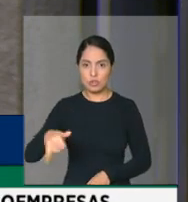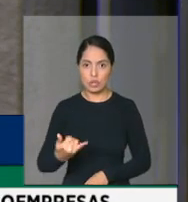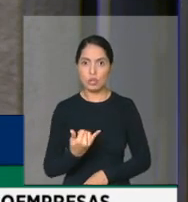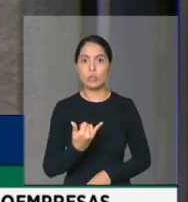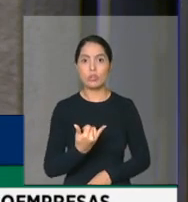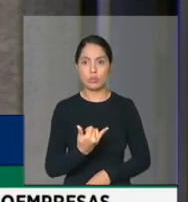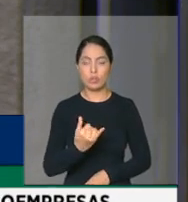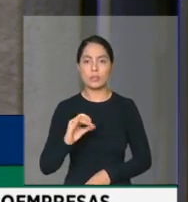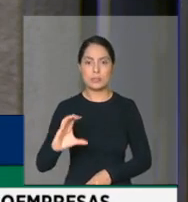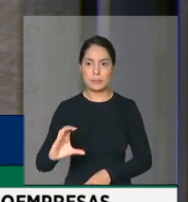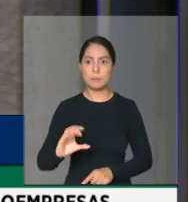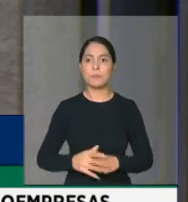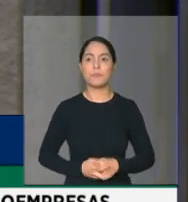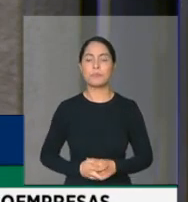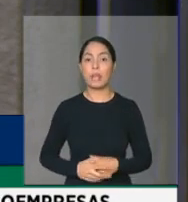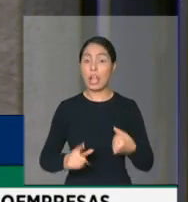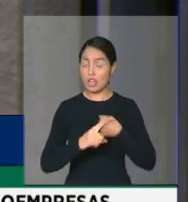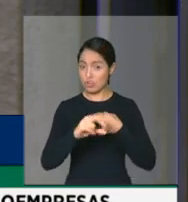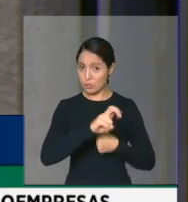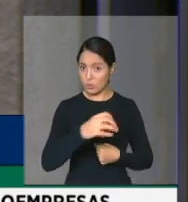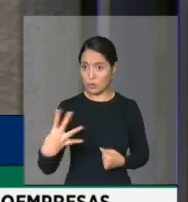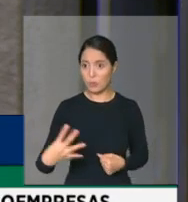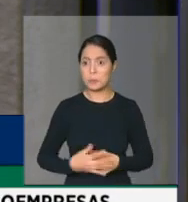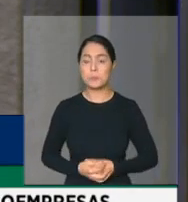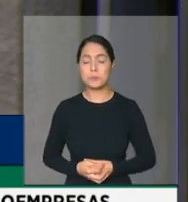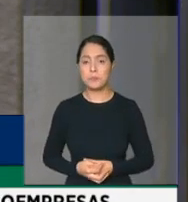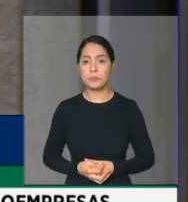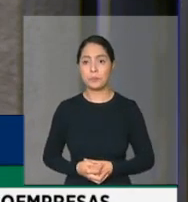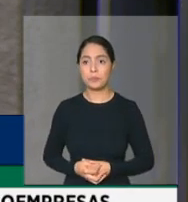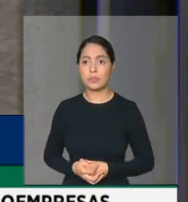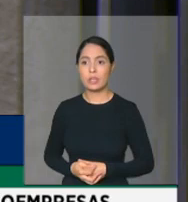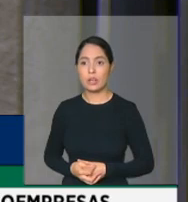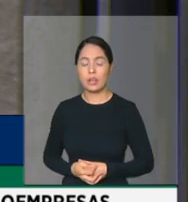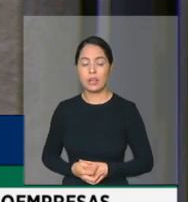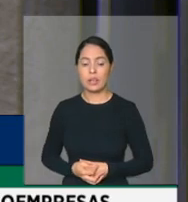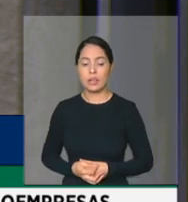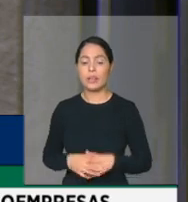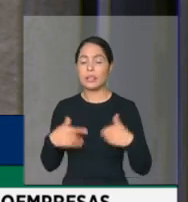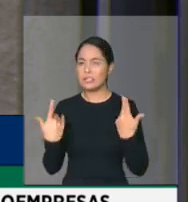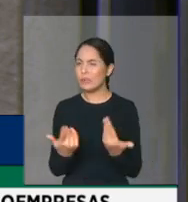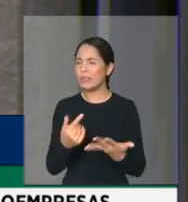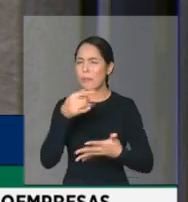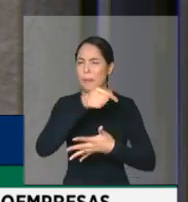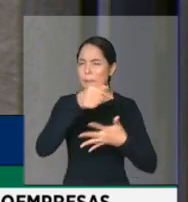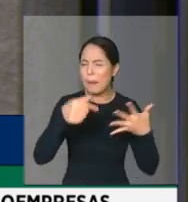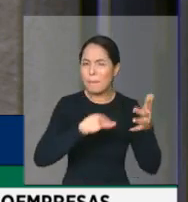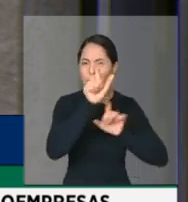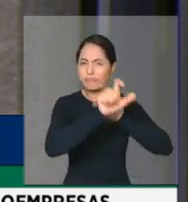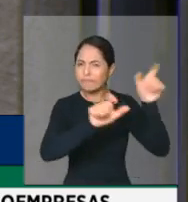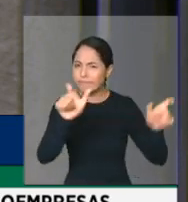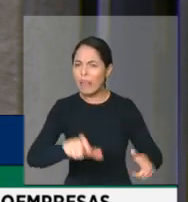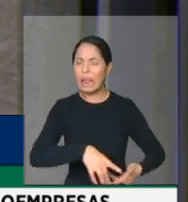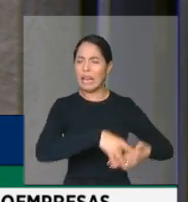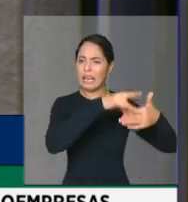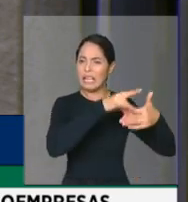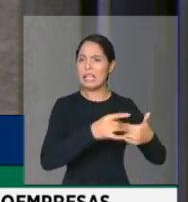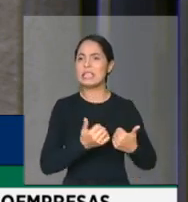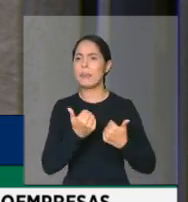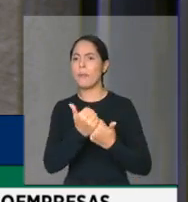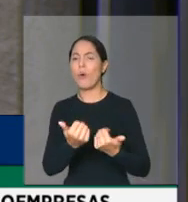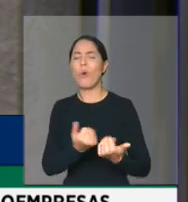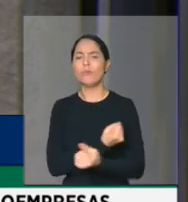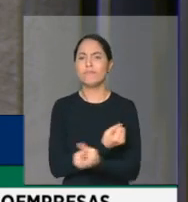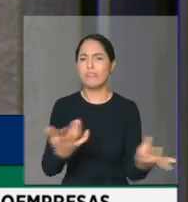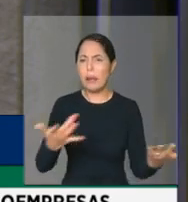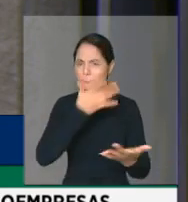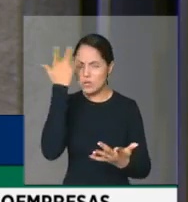CCJC, apenas artigo 54. Senhor presidente, após colher contribuições de diversos parlamentares e líderes e analisar as emendas